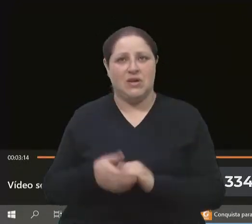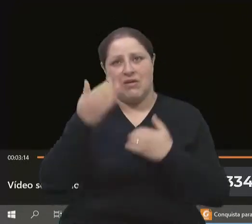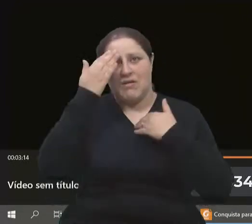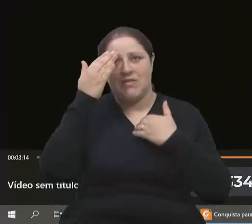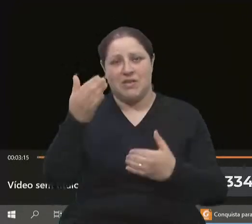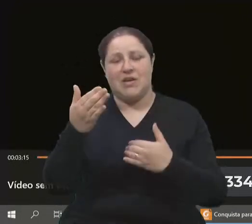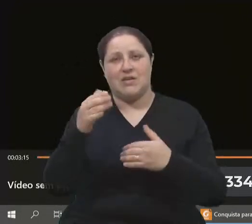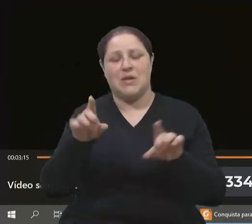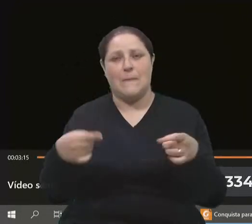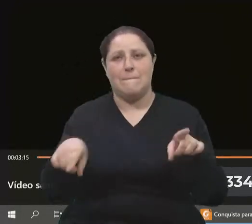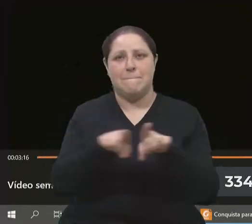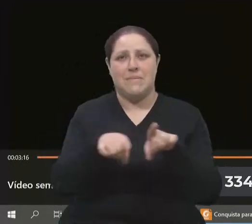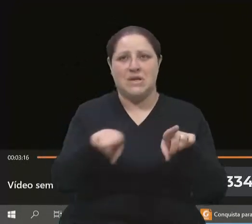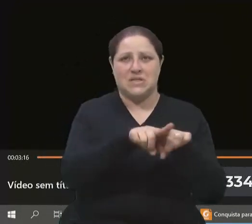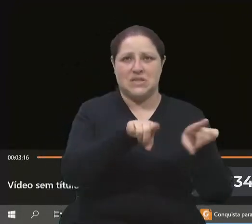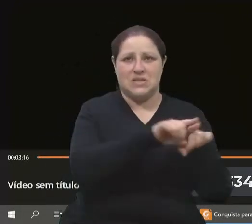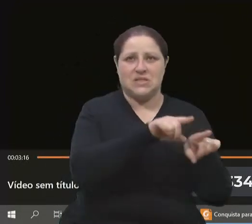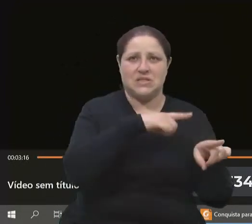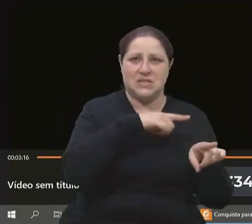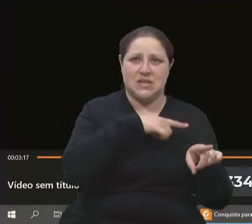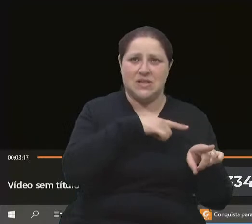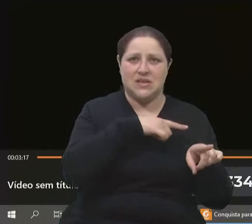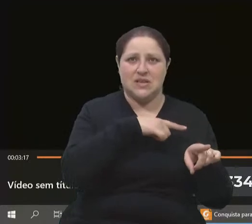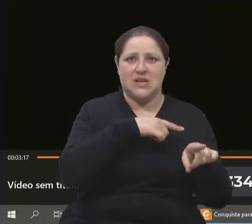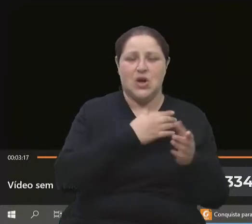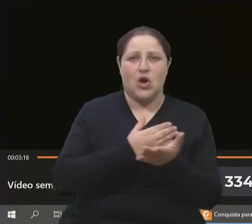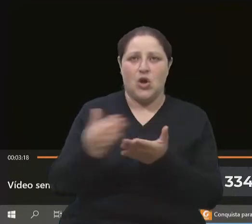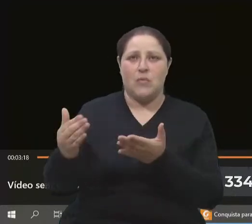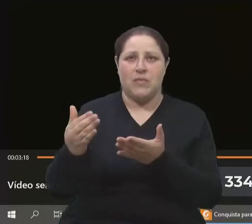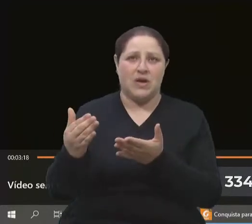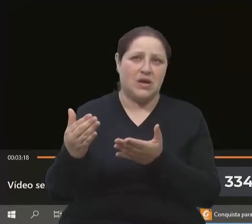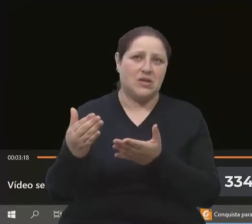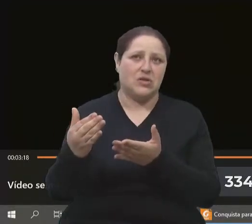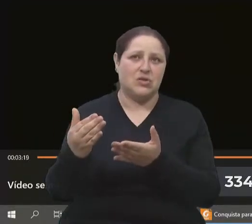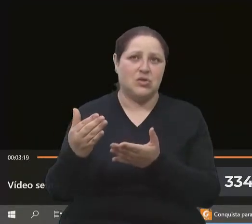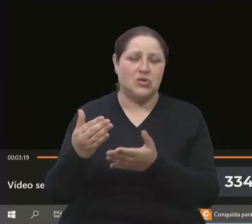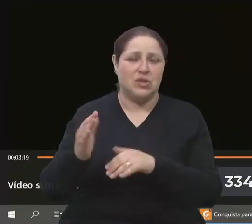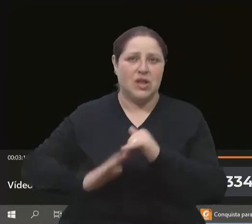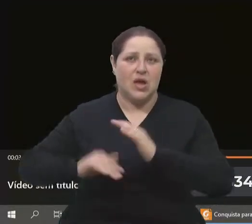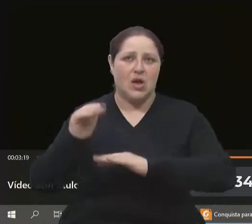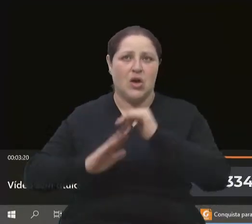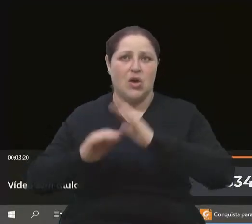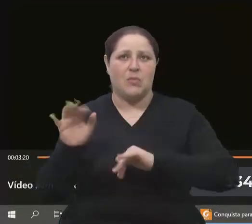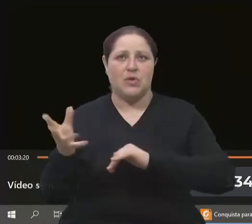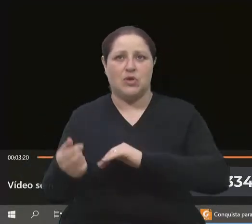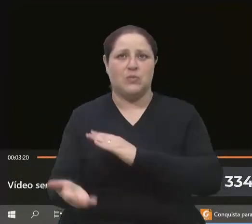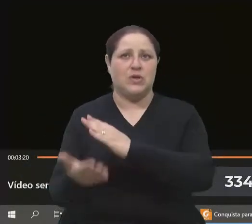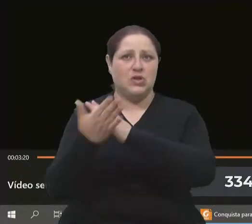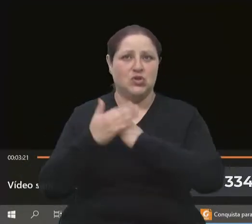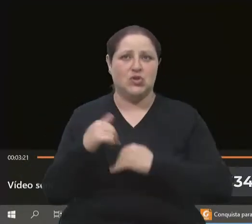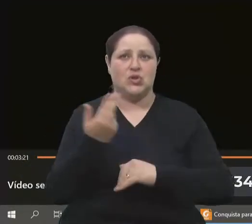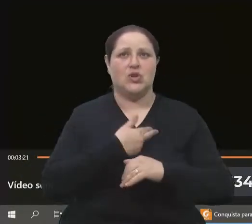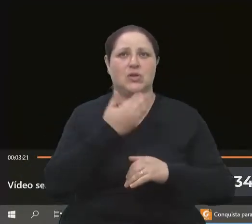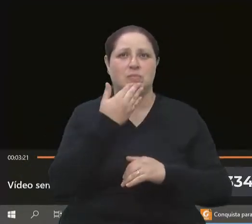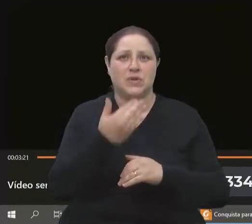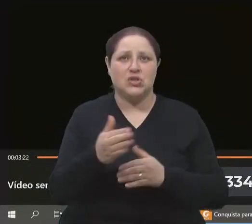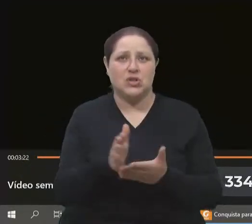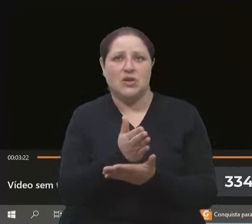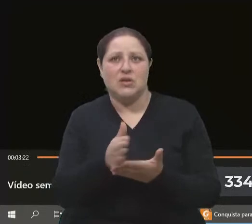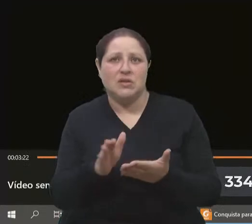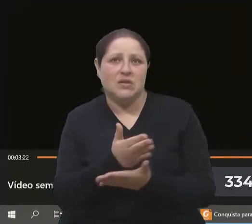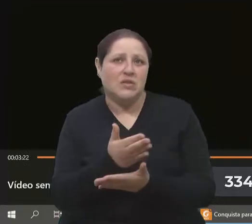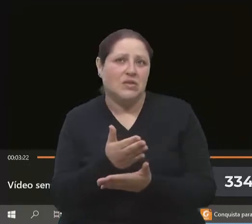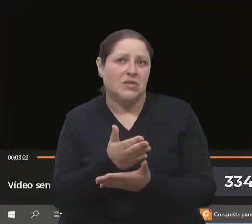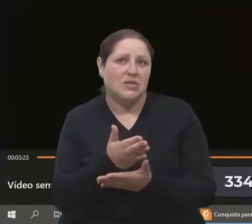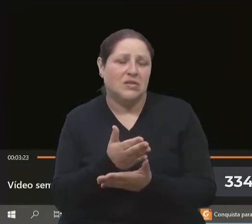que nem a do nosso vereador Juliano, que desde o início está junto com nós, que a gente pede muitas vezes, a gente tem